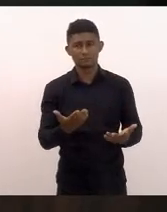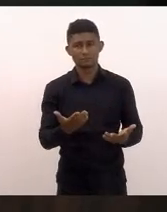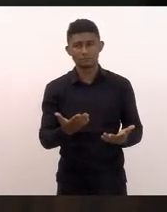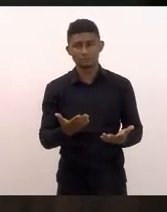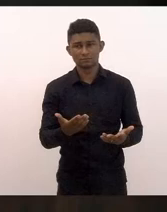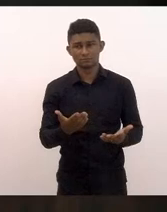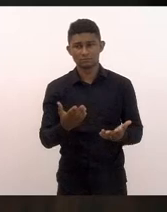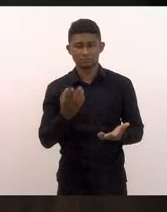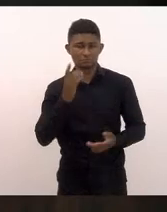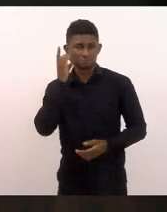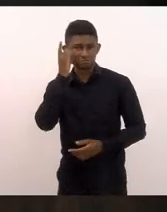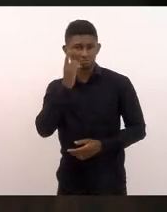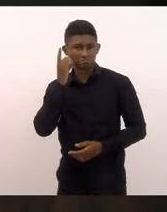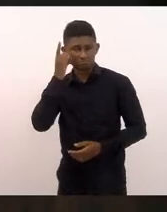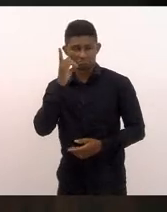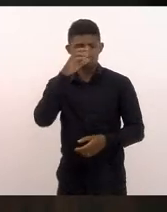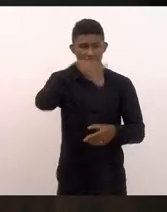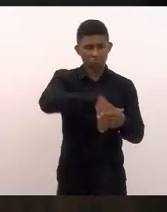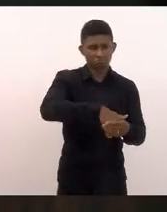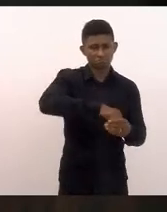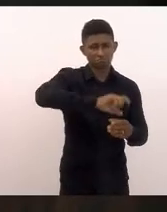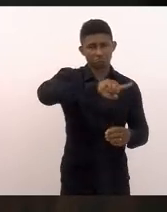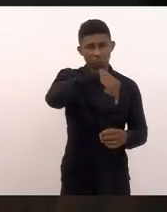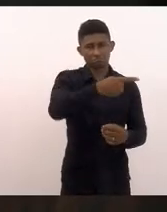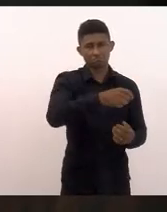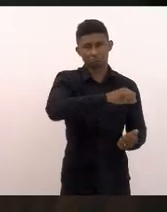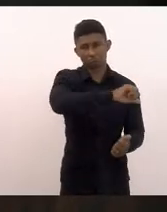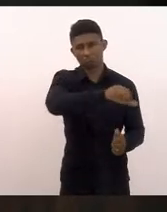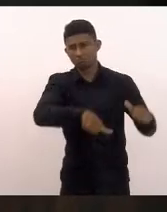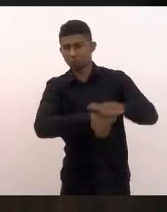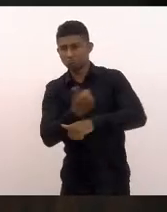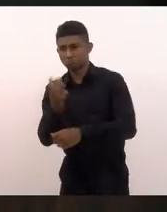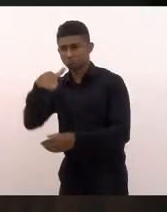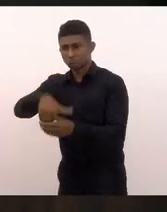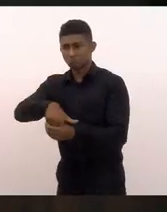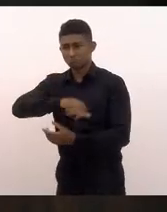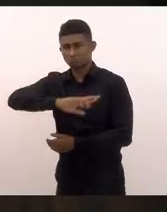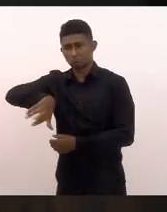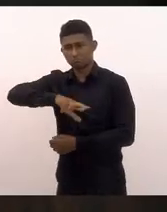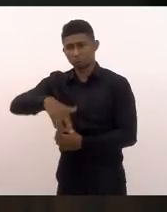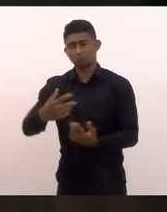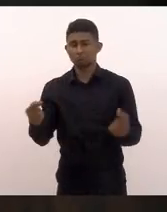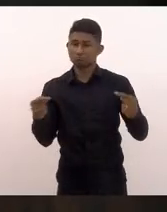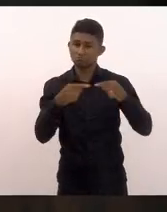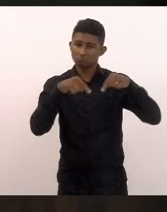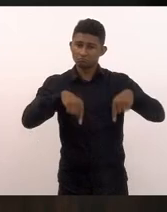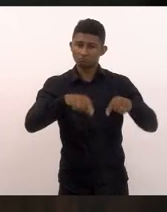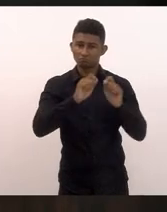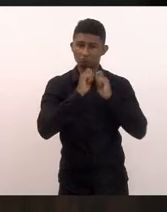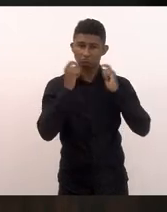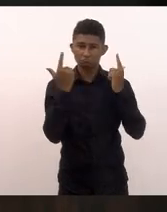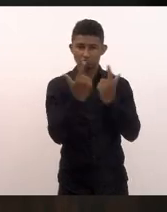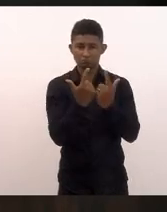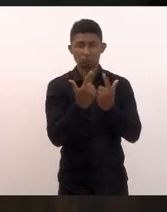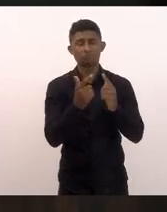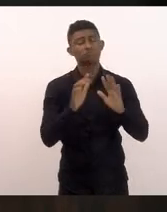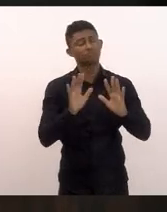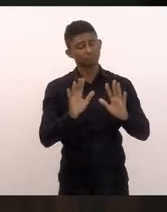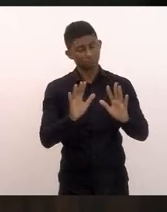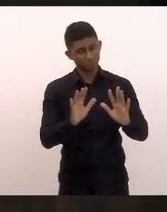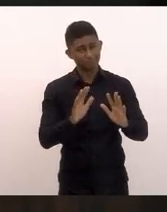deputado vota, depois troca o voto, muda, é a dinâmica do parlamento. Mas tem consequências.